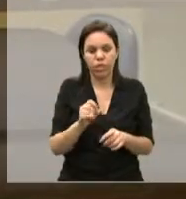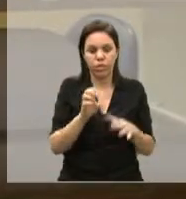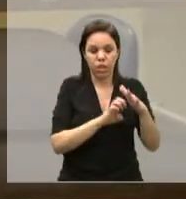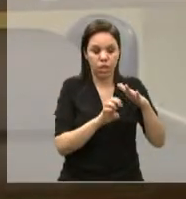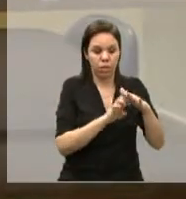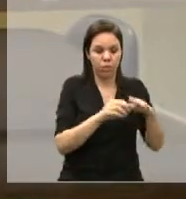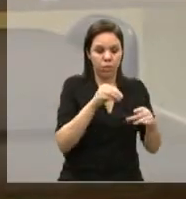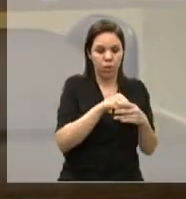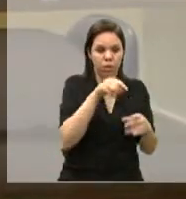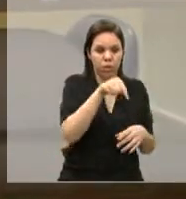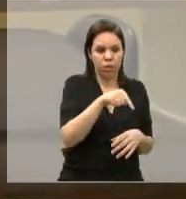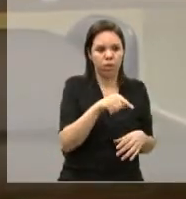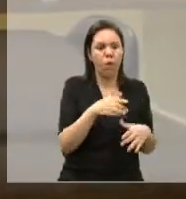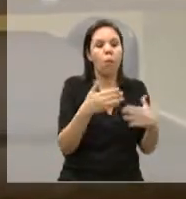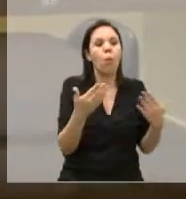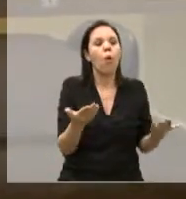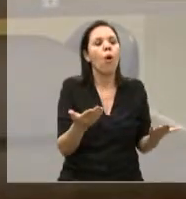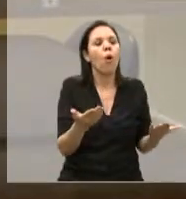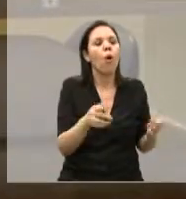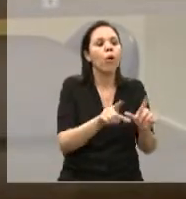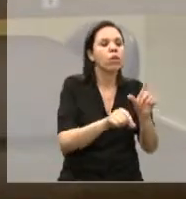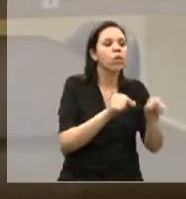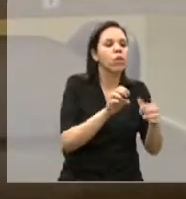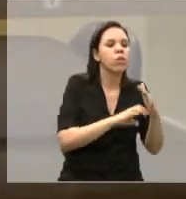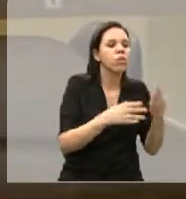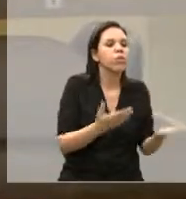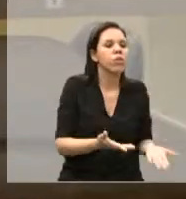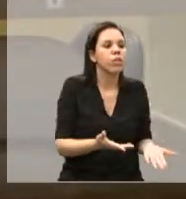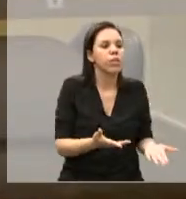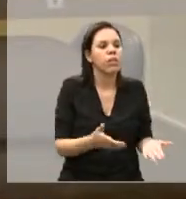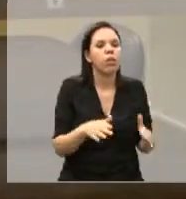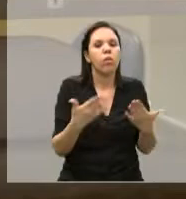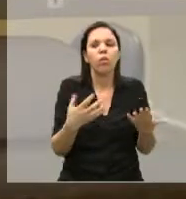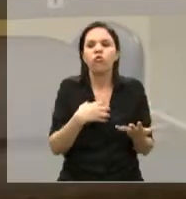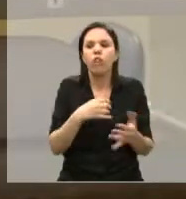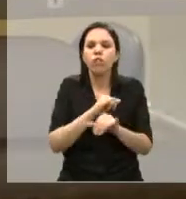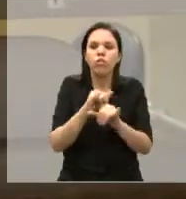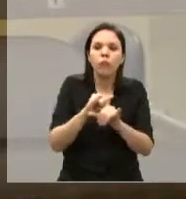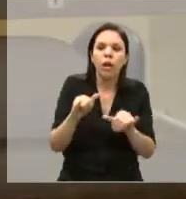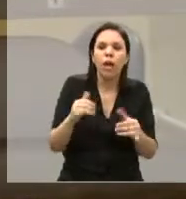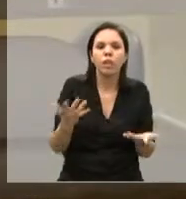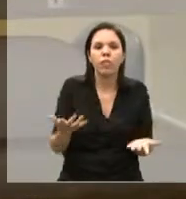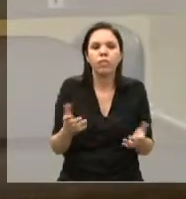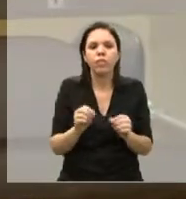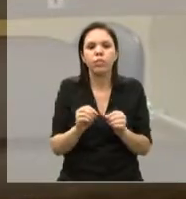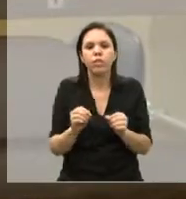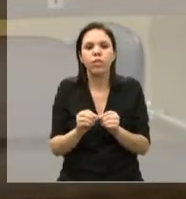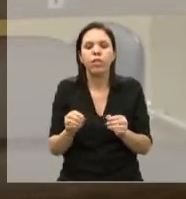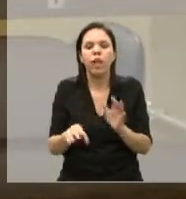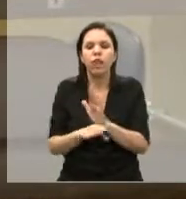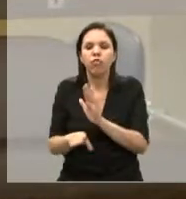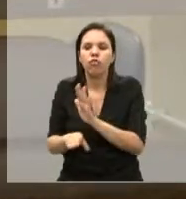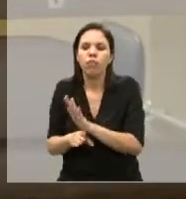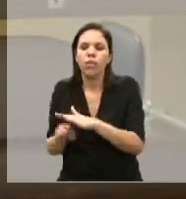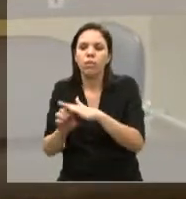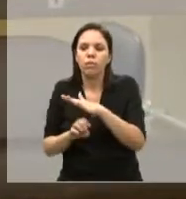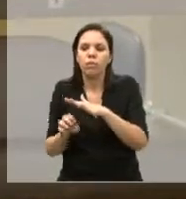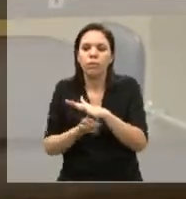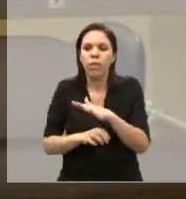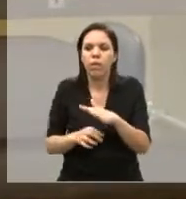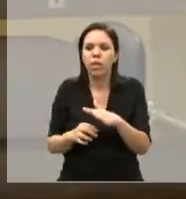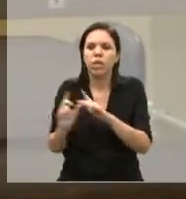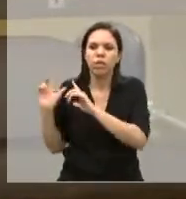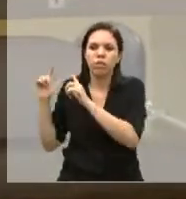empresa, que tipo de ações de marketing você precisa fazer para tirar aquela empresa ou da sua vala comum de mercado